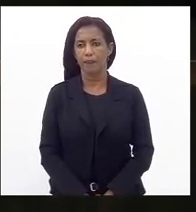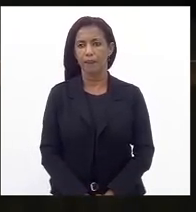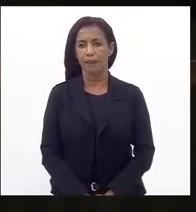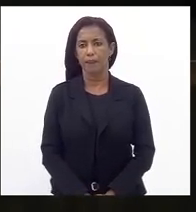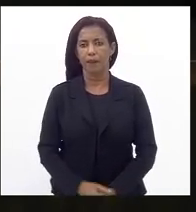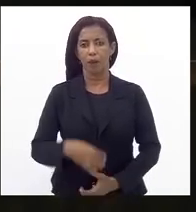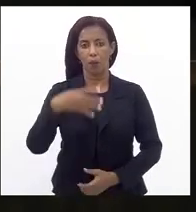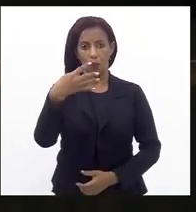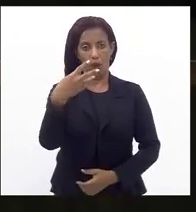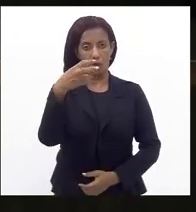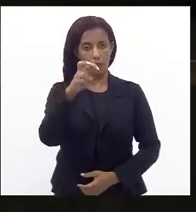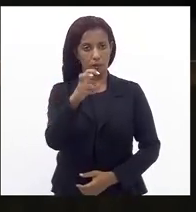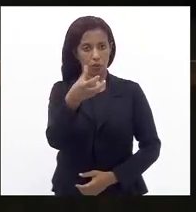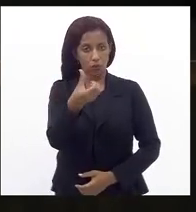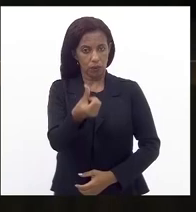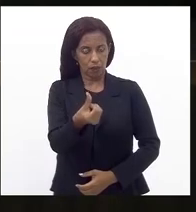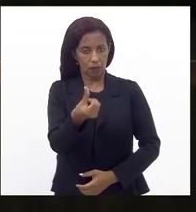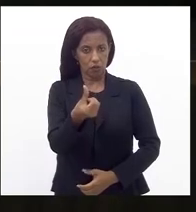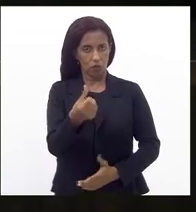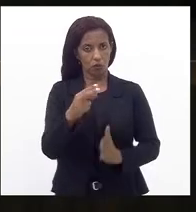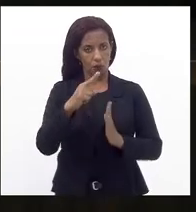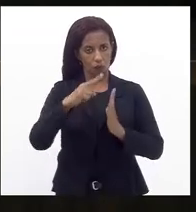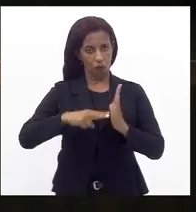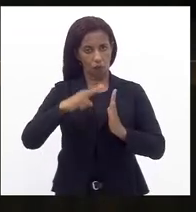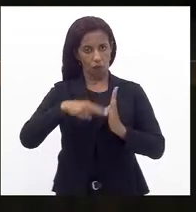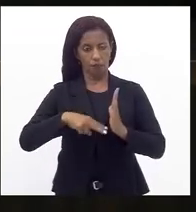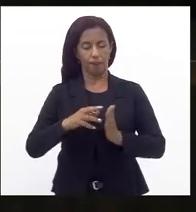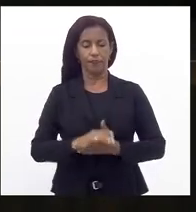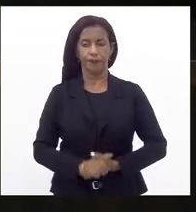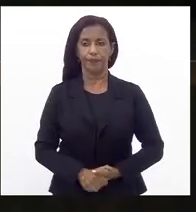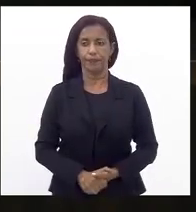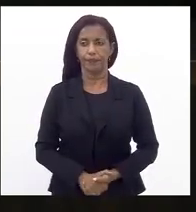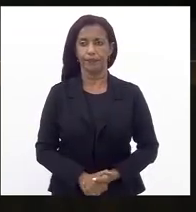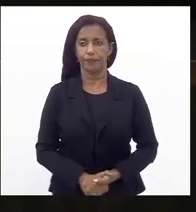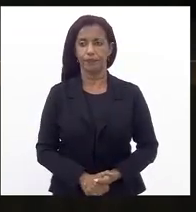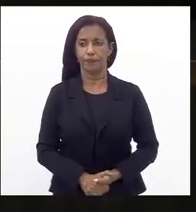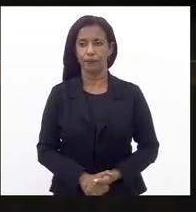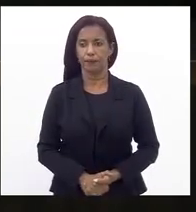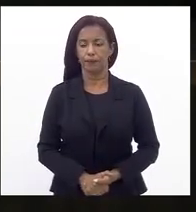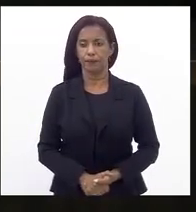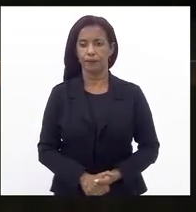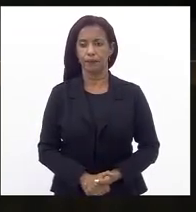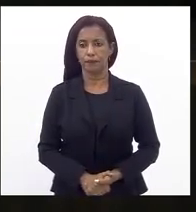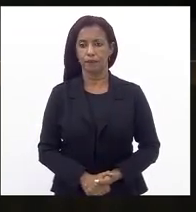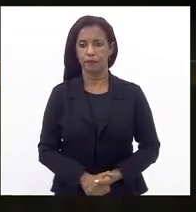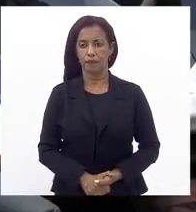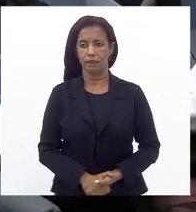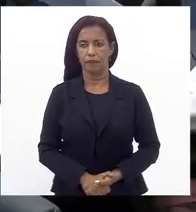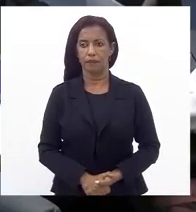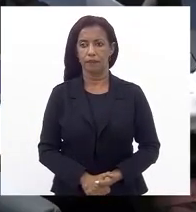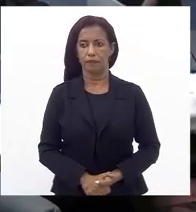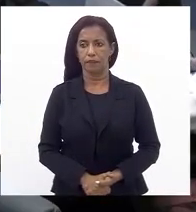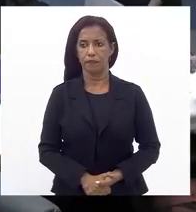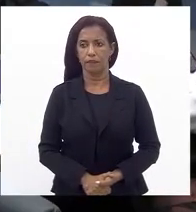4 5 e 6 vamos lá no texto o s l a